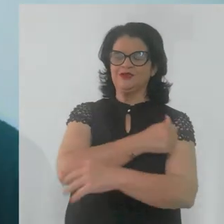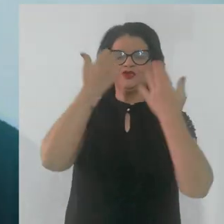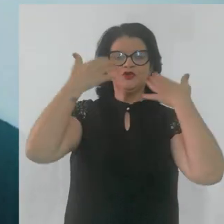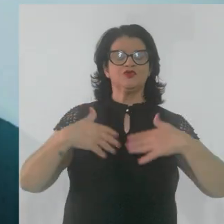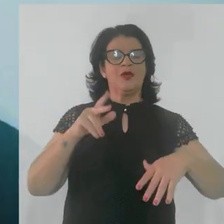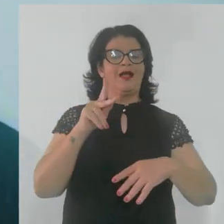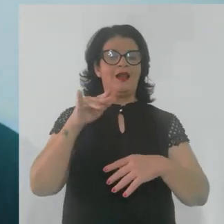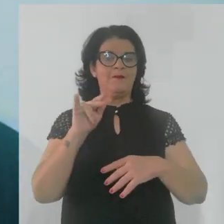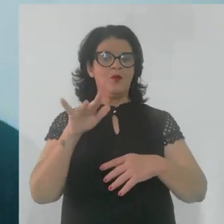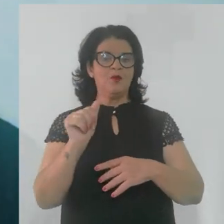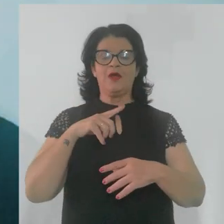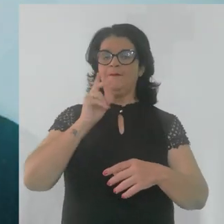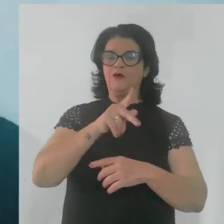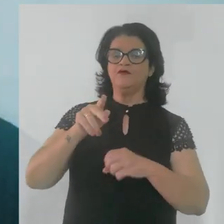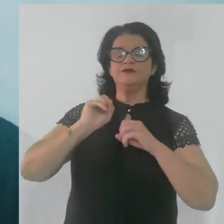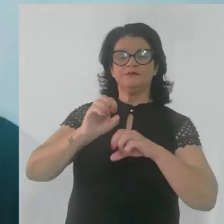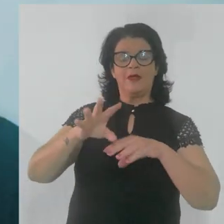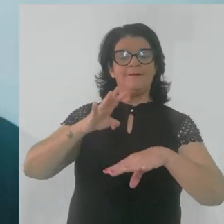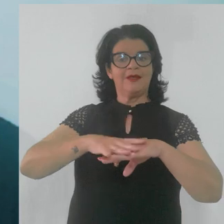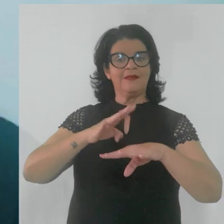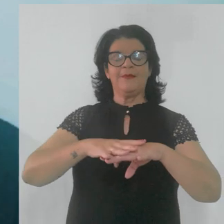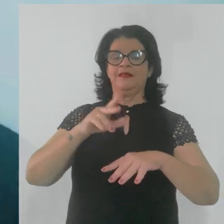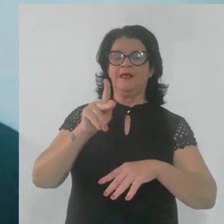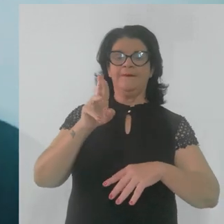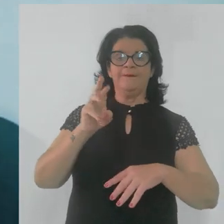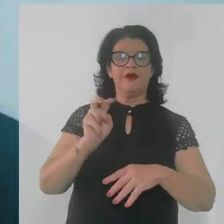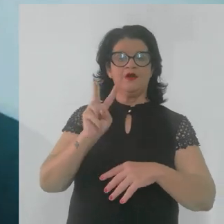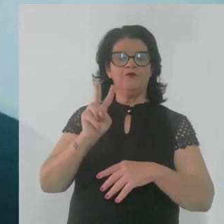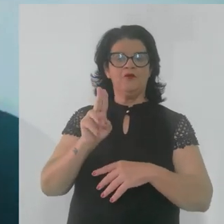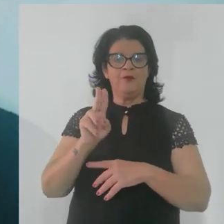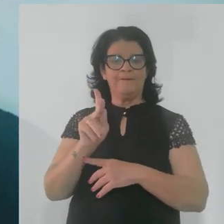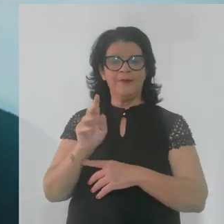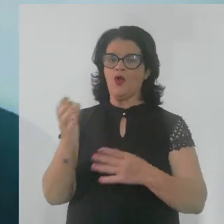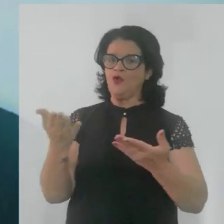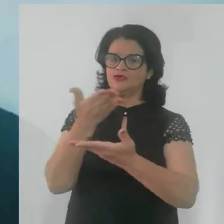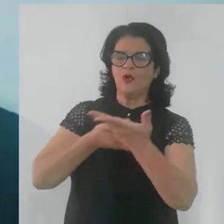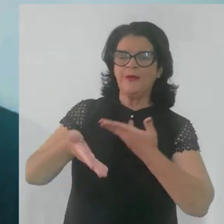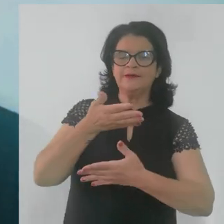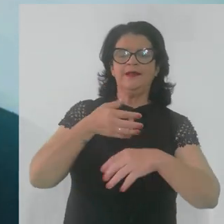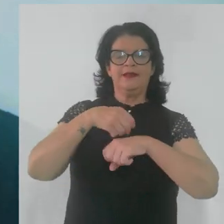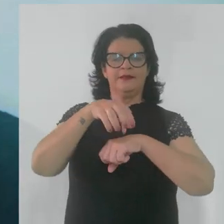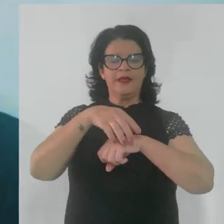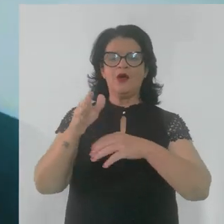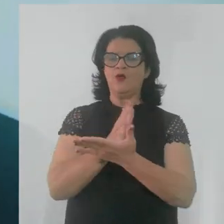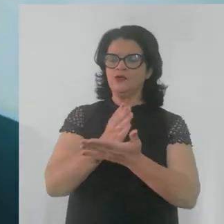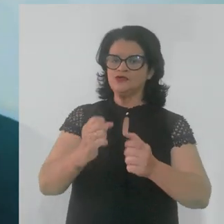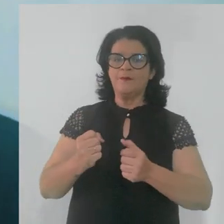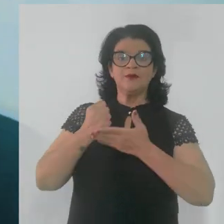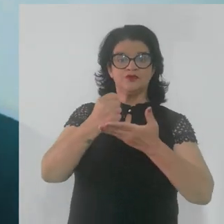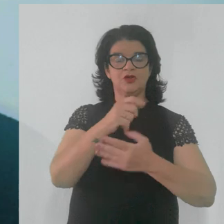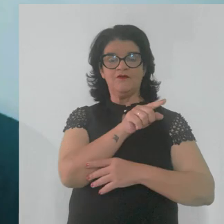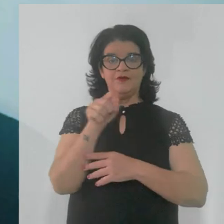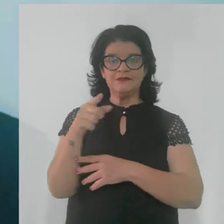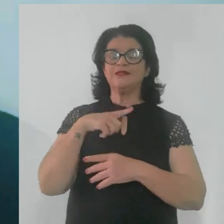Olá, estudantes. Eu sou Carla Moura, professora formadora de matemática do Prevô. E hoje gostaria de compartilhar algumas dicas que